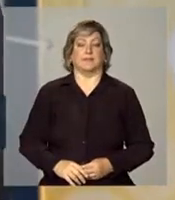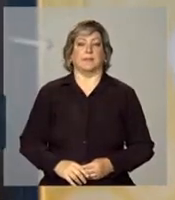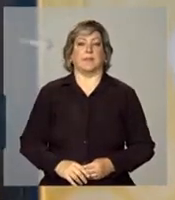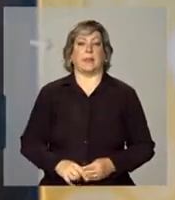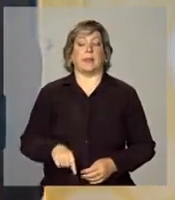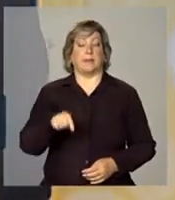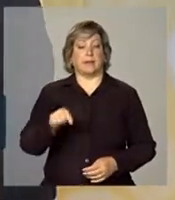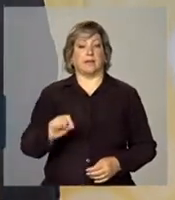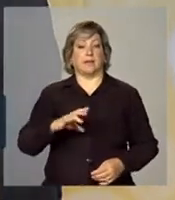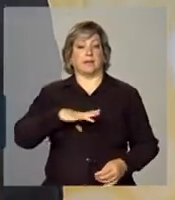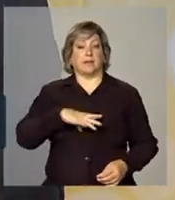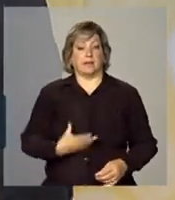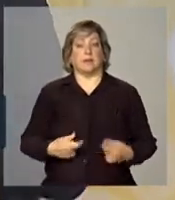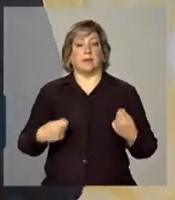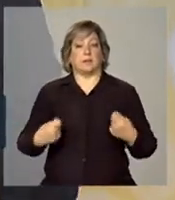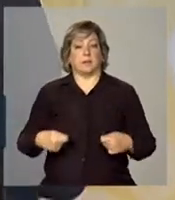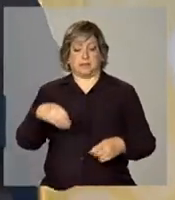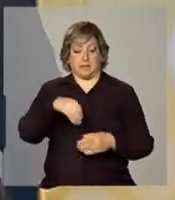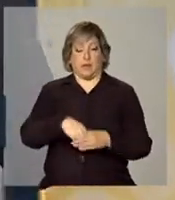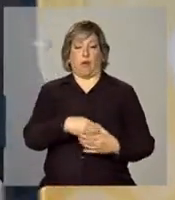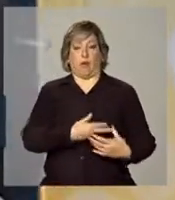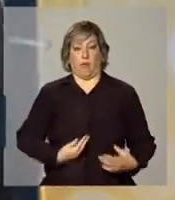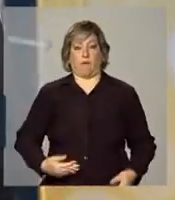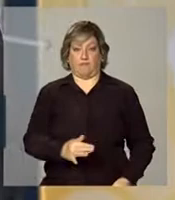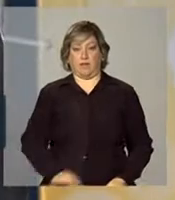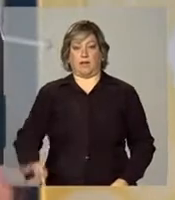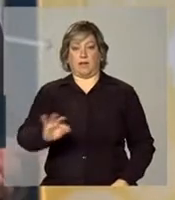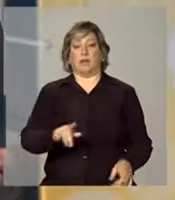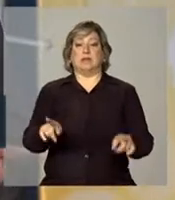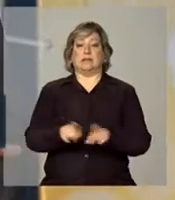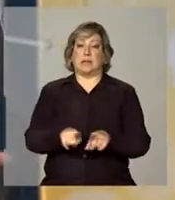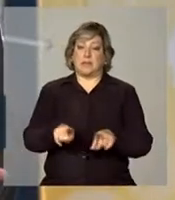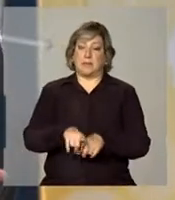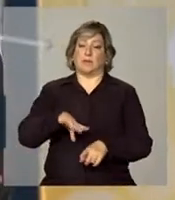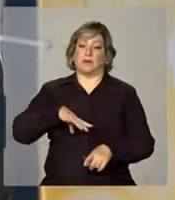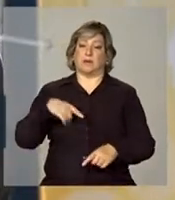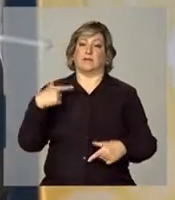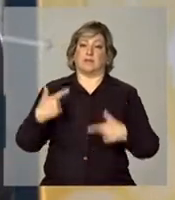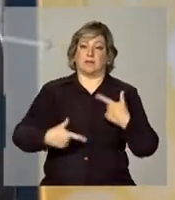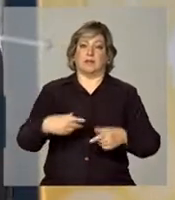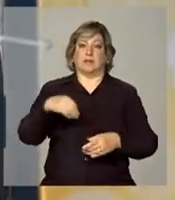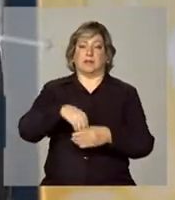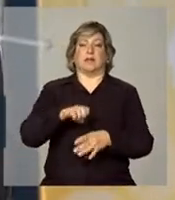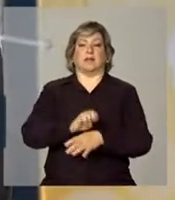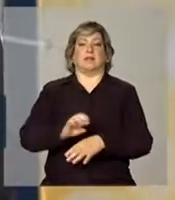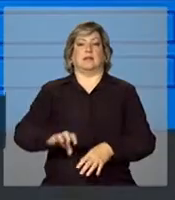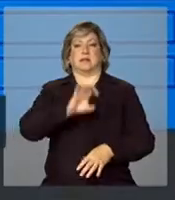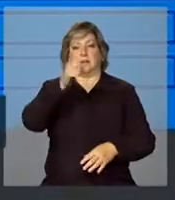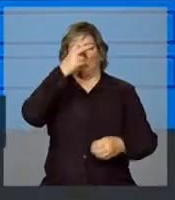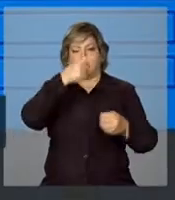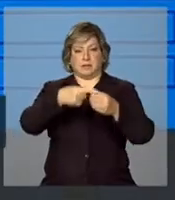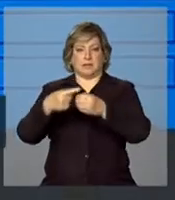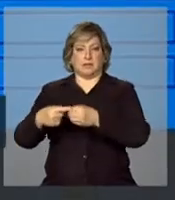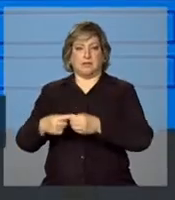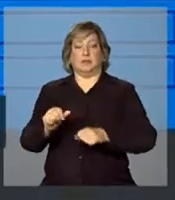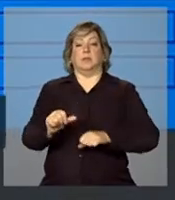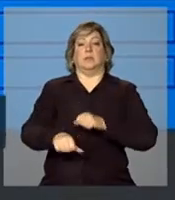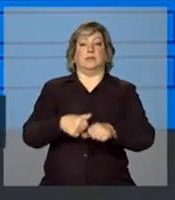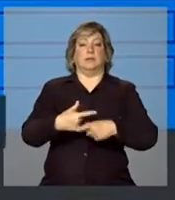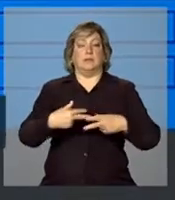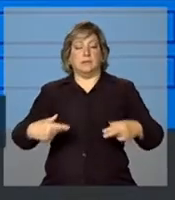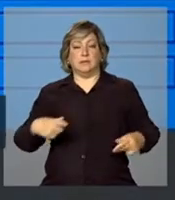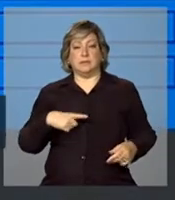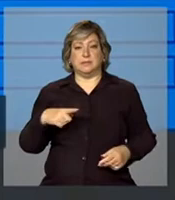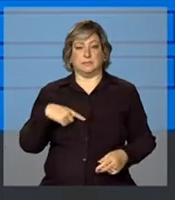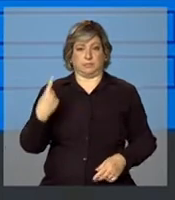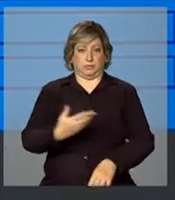teve que ser superado no governo federal, também é um desafio a ser enfrentado nos estados e municípios. Né? A transformação da cultura do